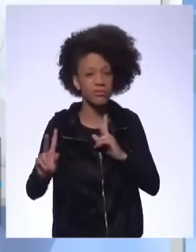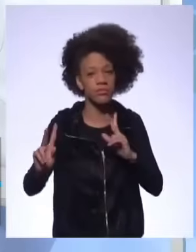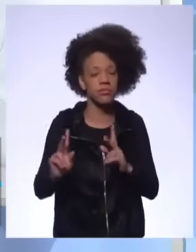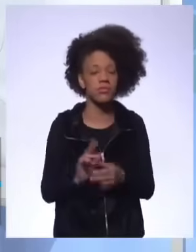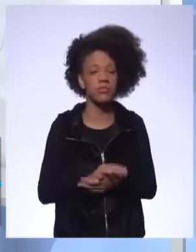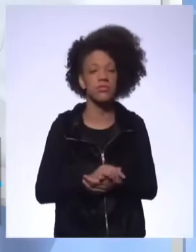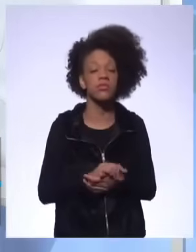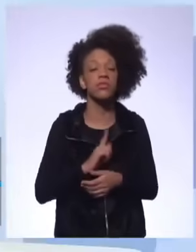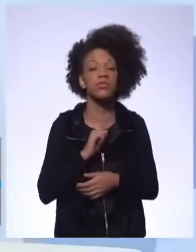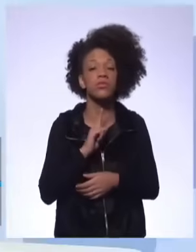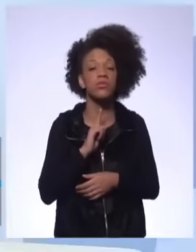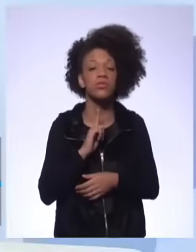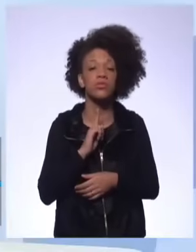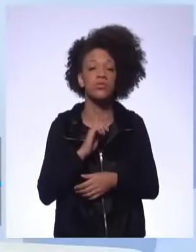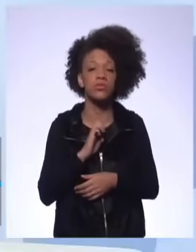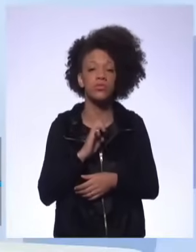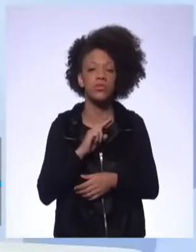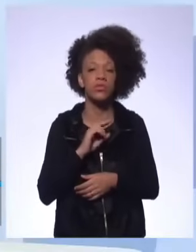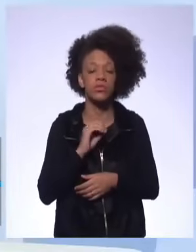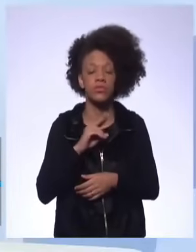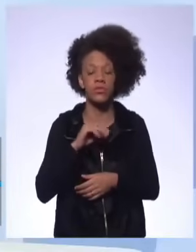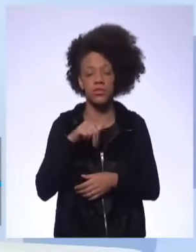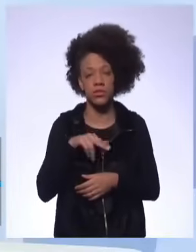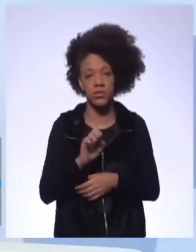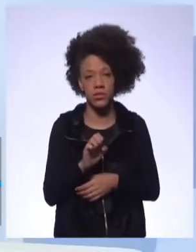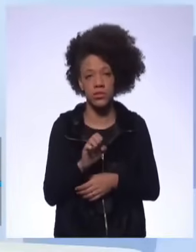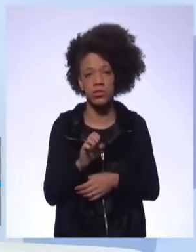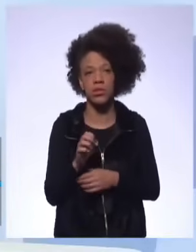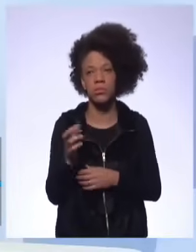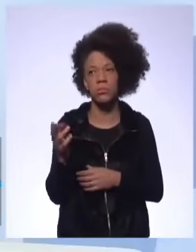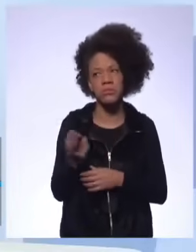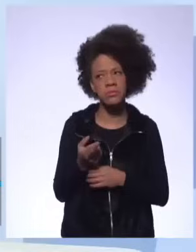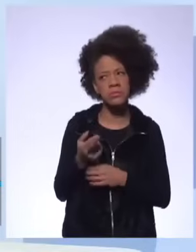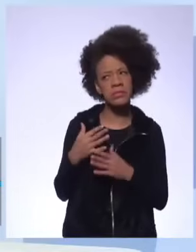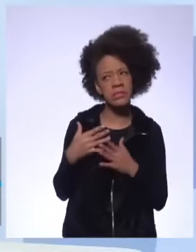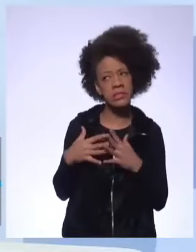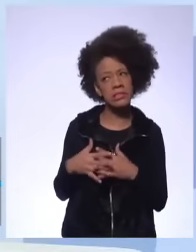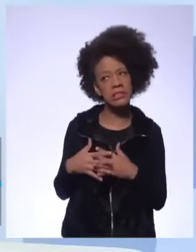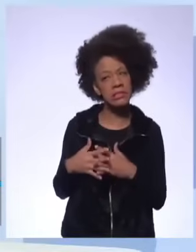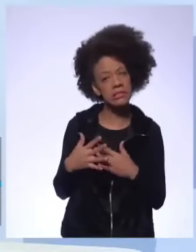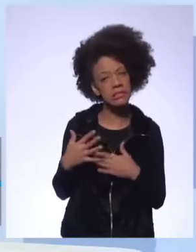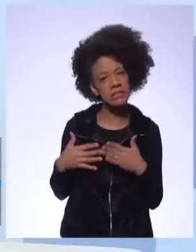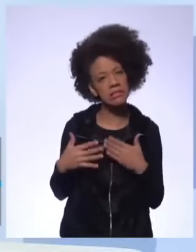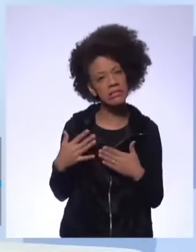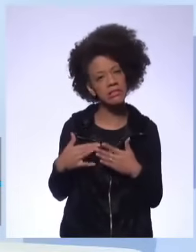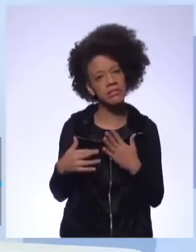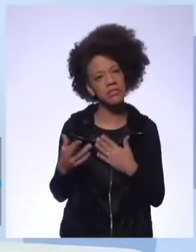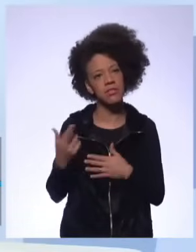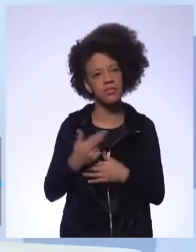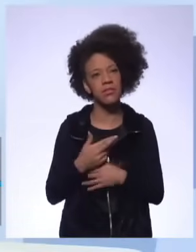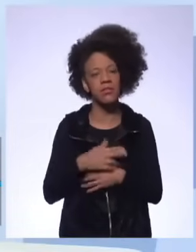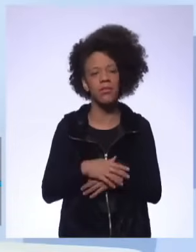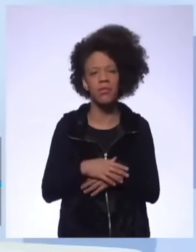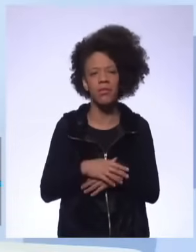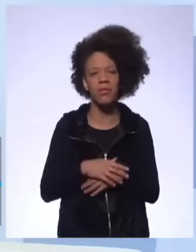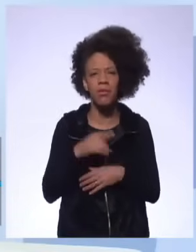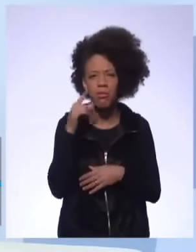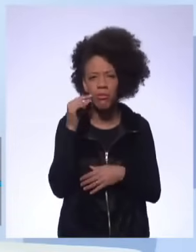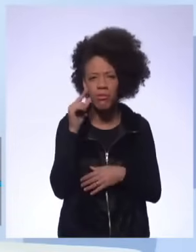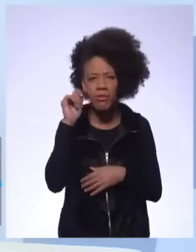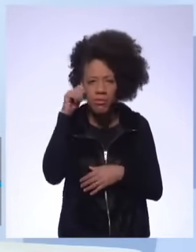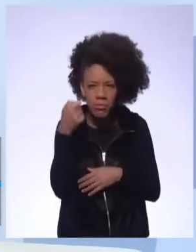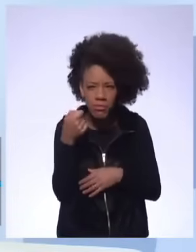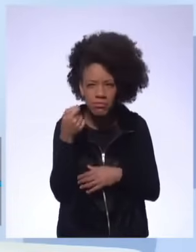E o Giovanni colocou aqui uma resposta subliminar, né? Ele colocou como resposta um gato preto. Quer dizer, se o